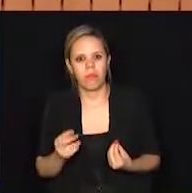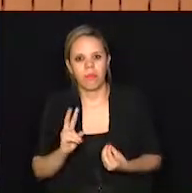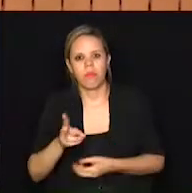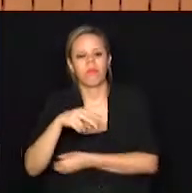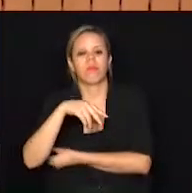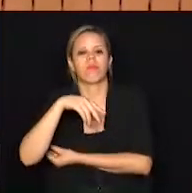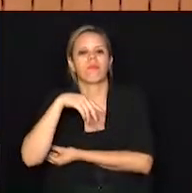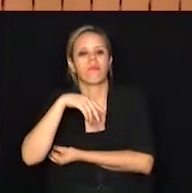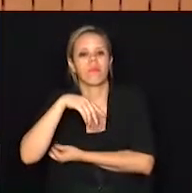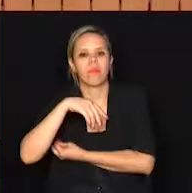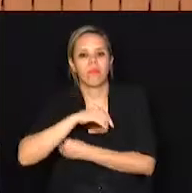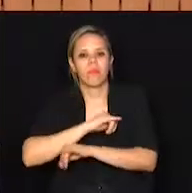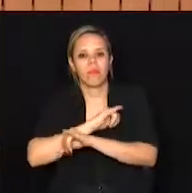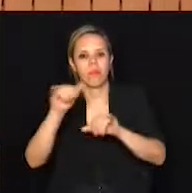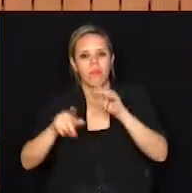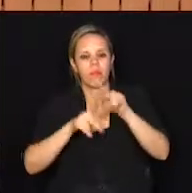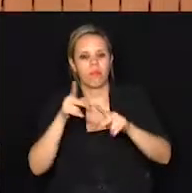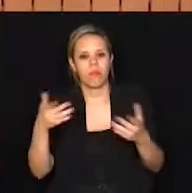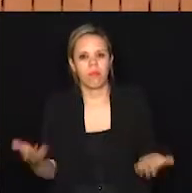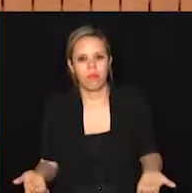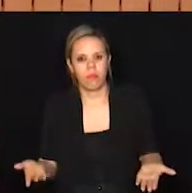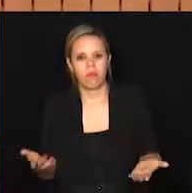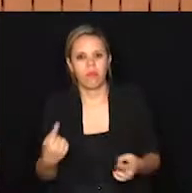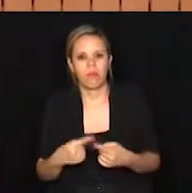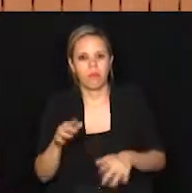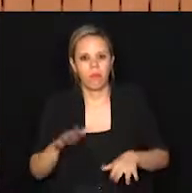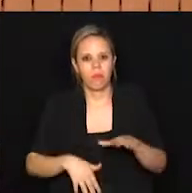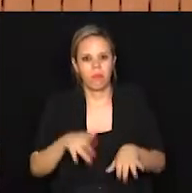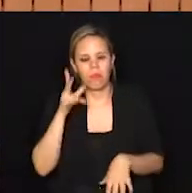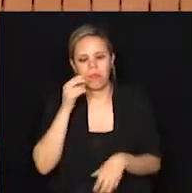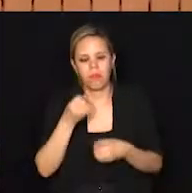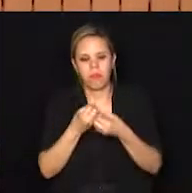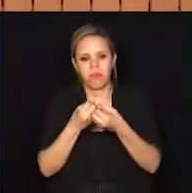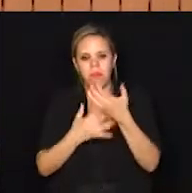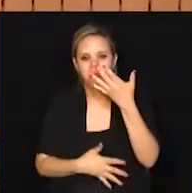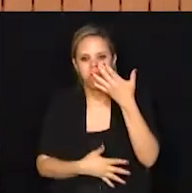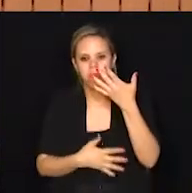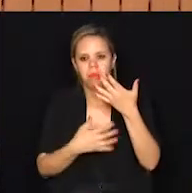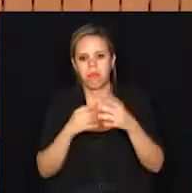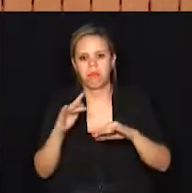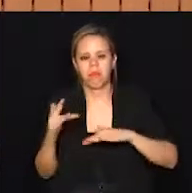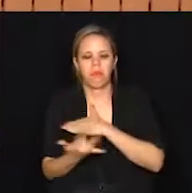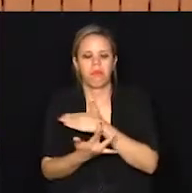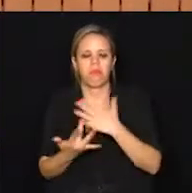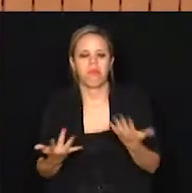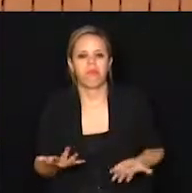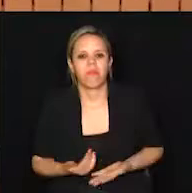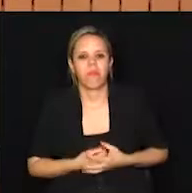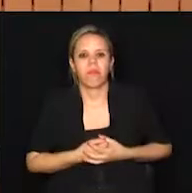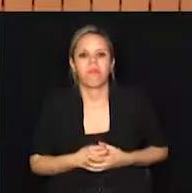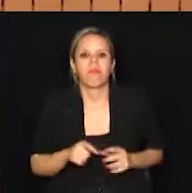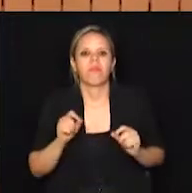de casa, estejam aprendendo. E é isso, eu acho que é isso que eu queria colocar.